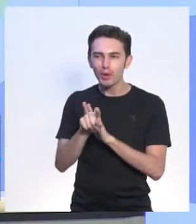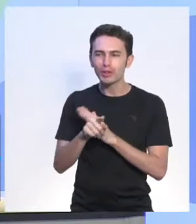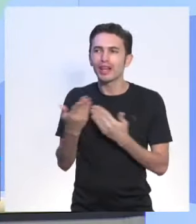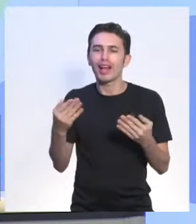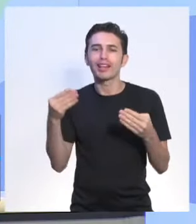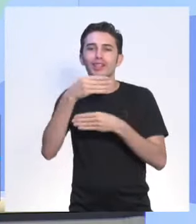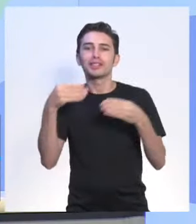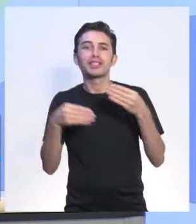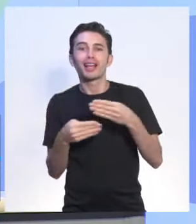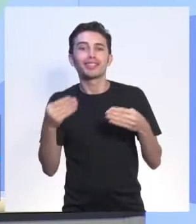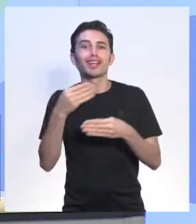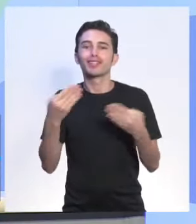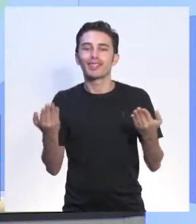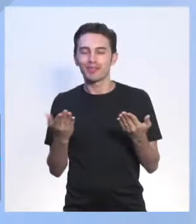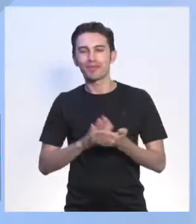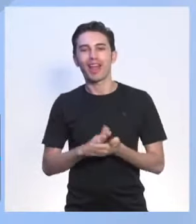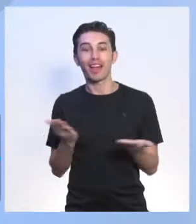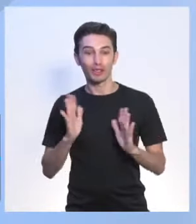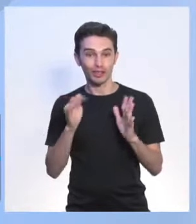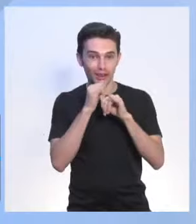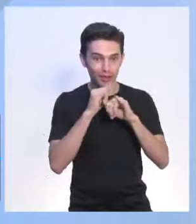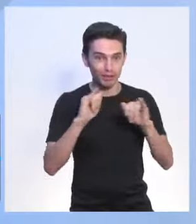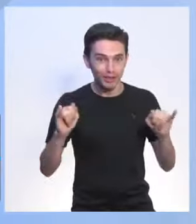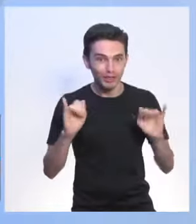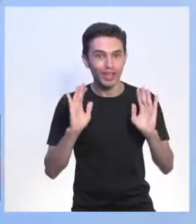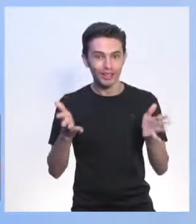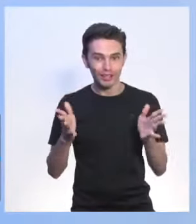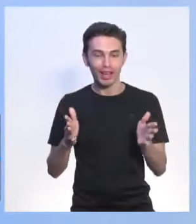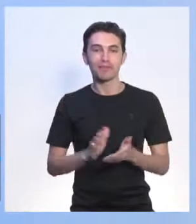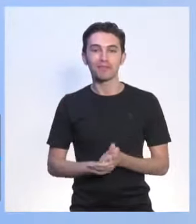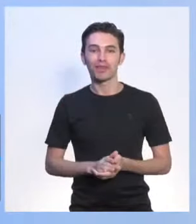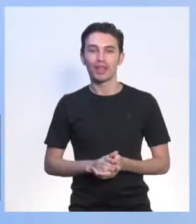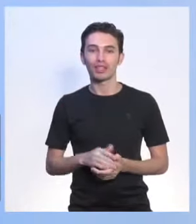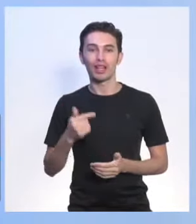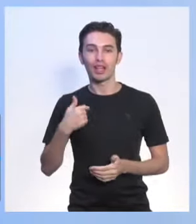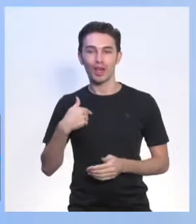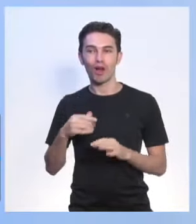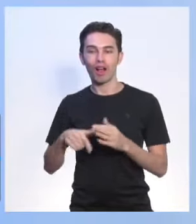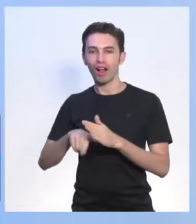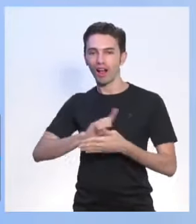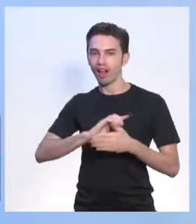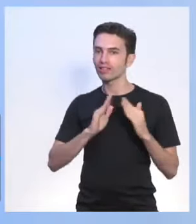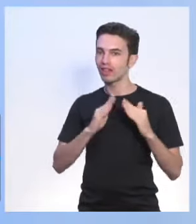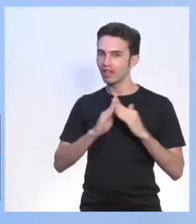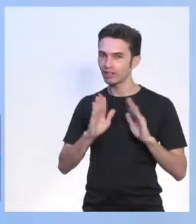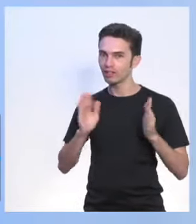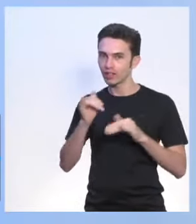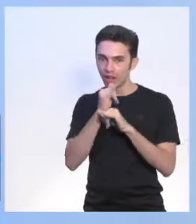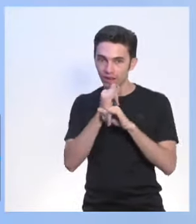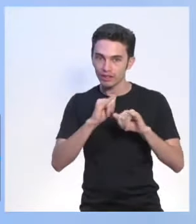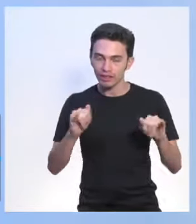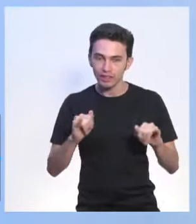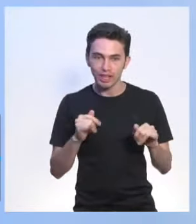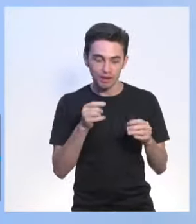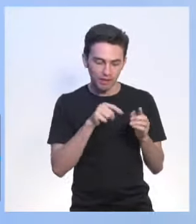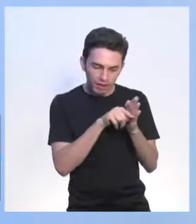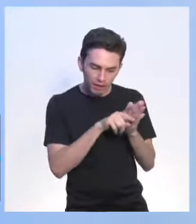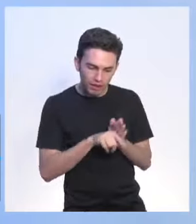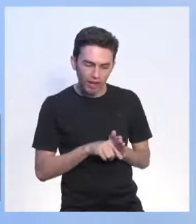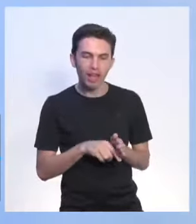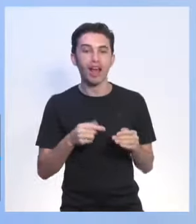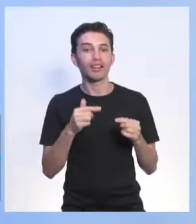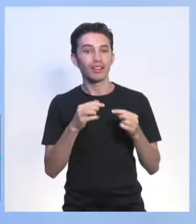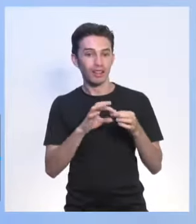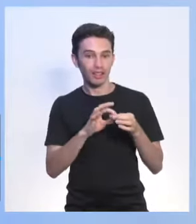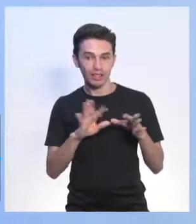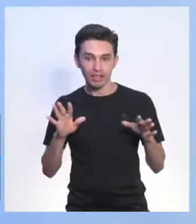aula, aula tem isso, toda né? Então, aula. mas eu já estou falando no começo da aula, antes de sair de casa hoje, eu já verifiquei. Os slides e o vídeo da semana passada